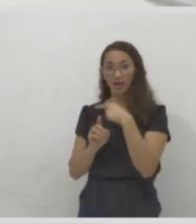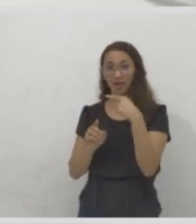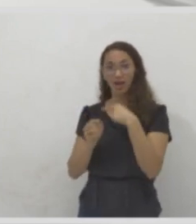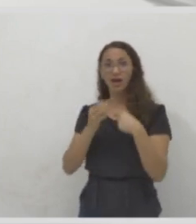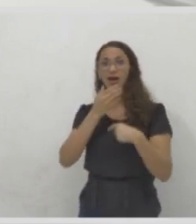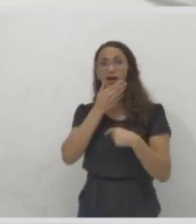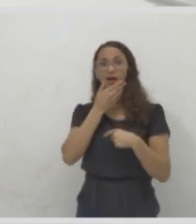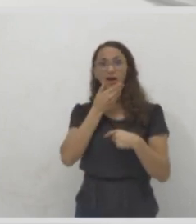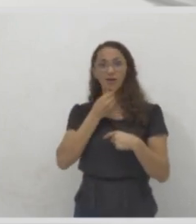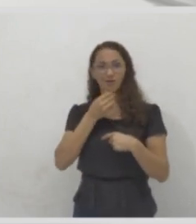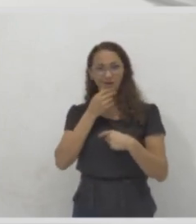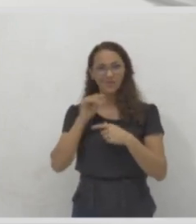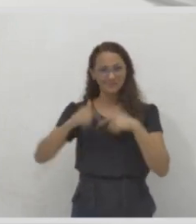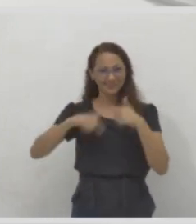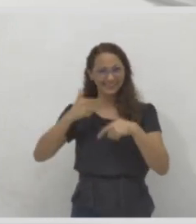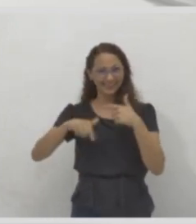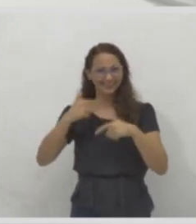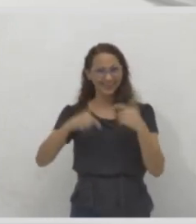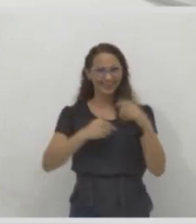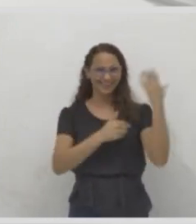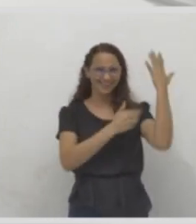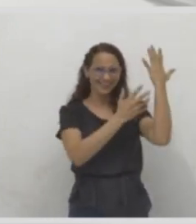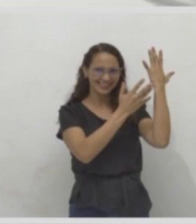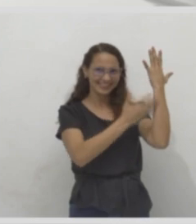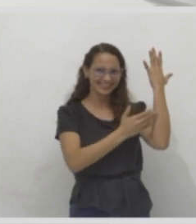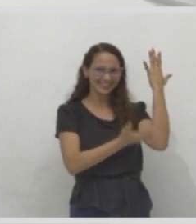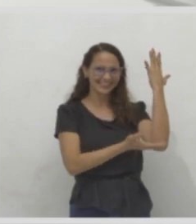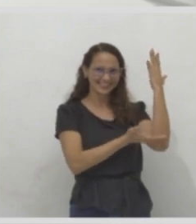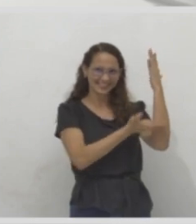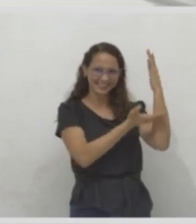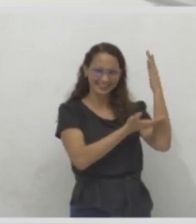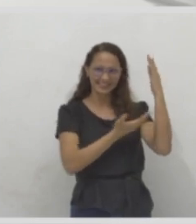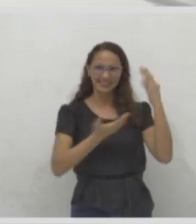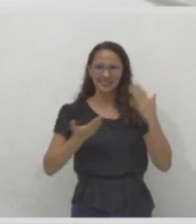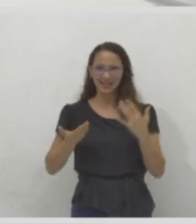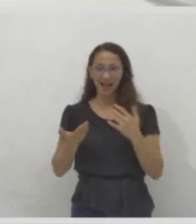comercializar muito mais barato as bolas de látex